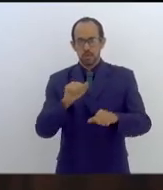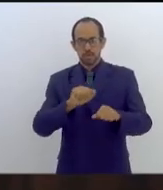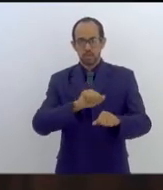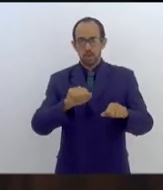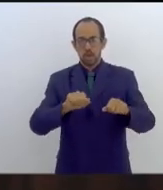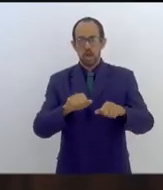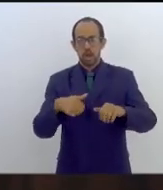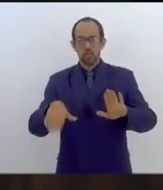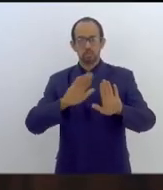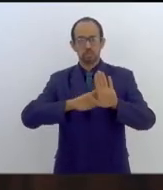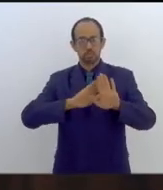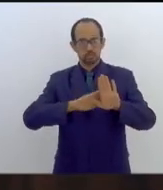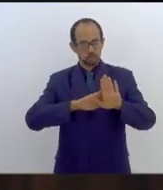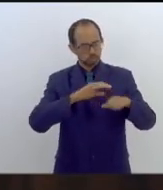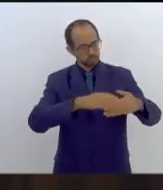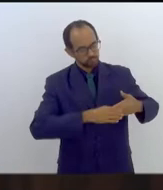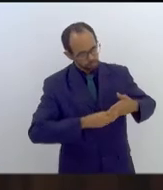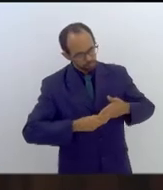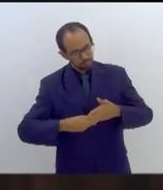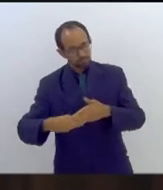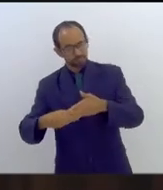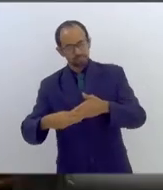homenageado até a mesa